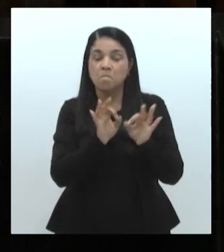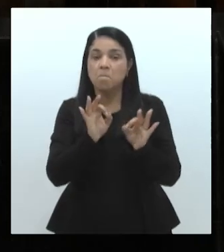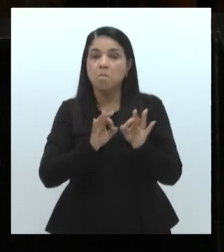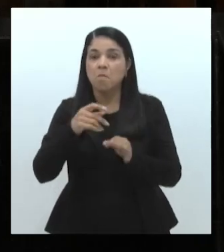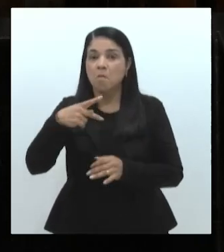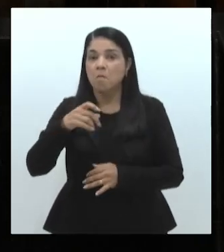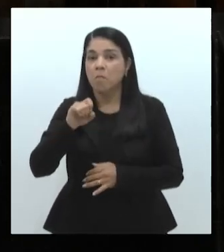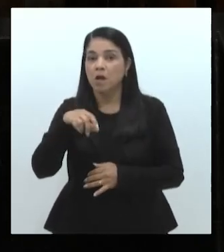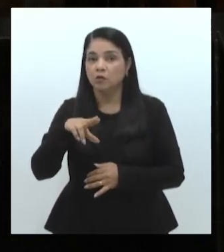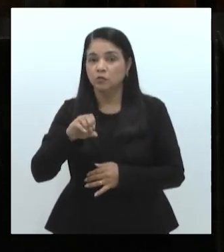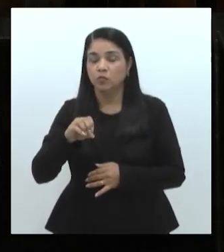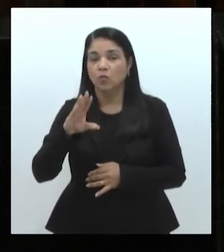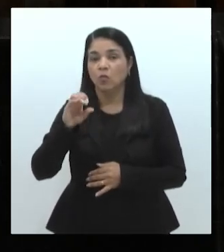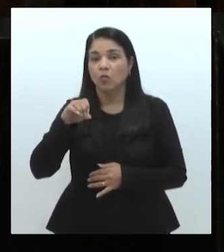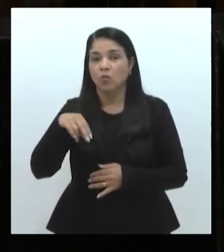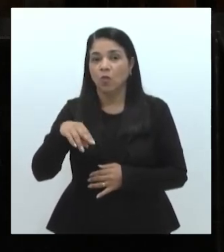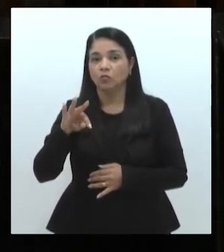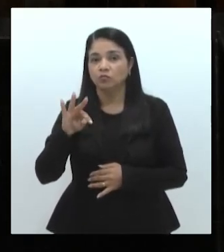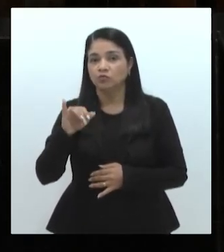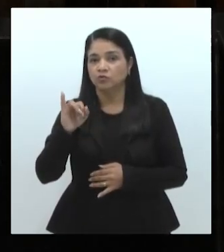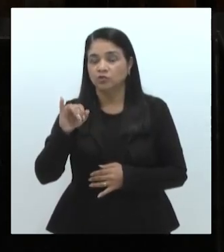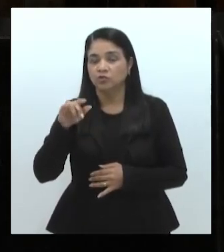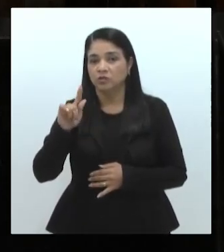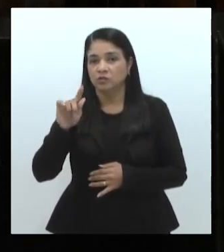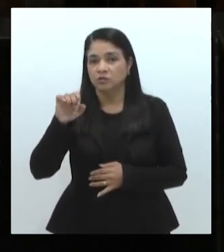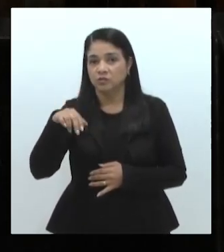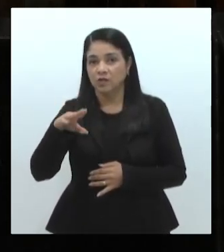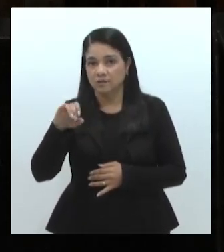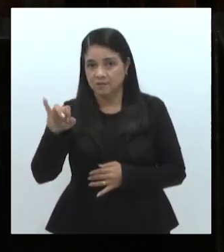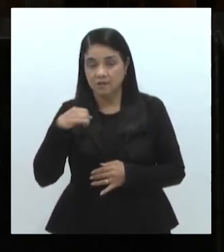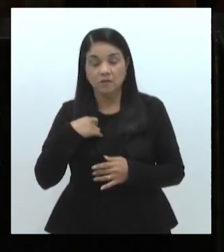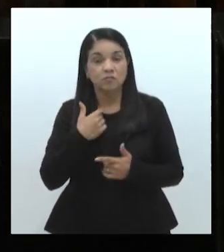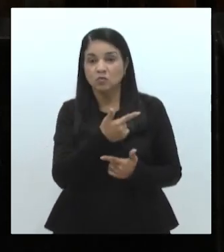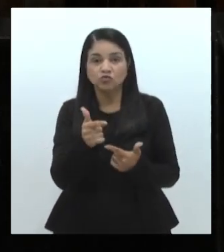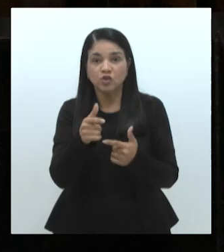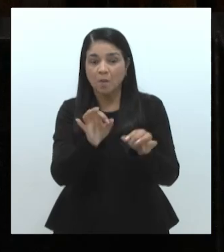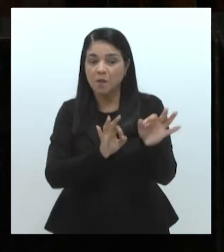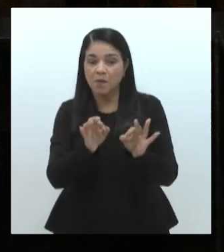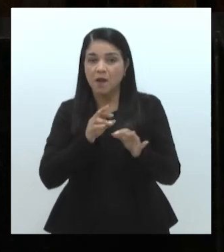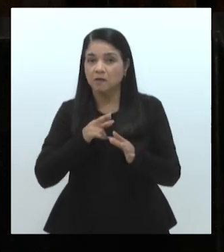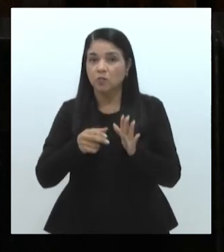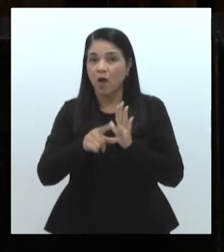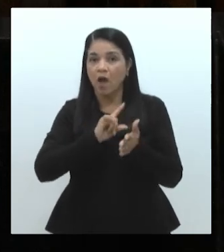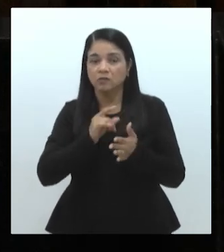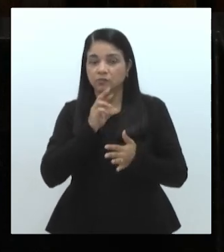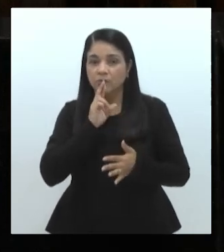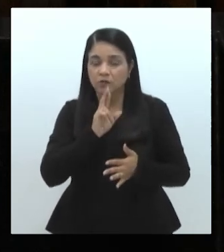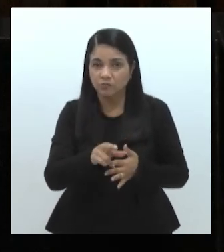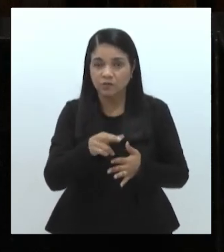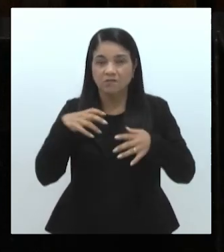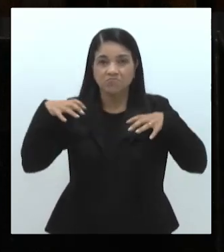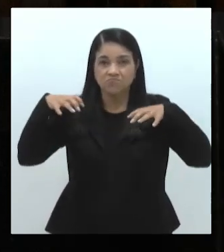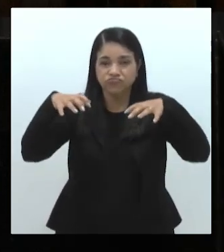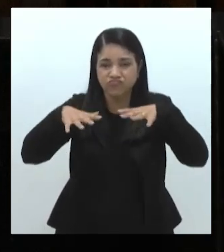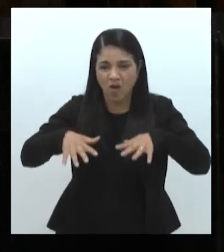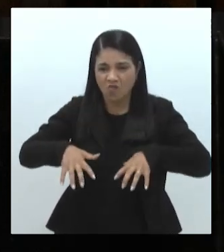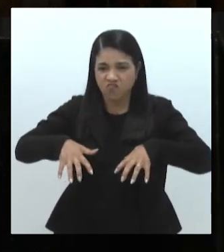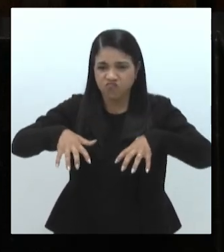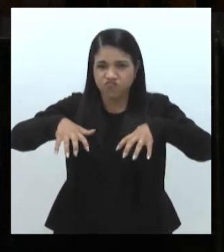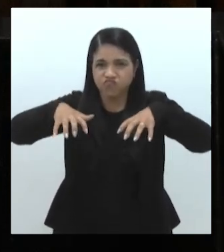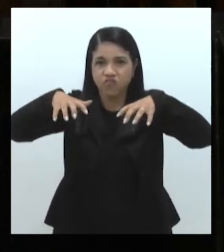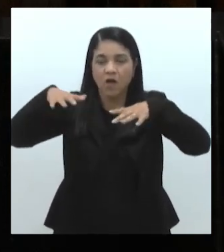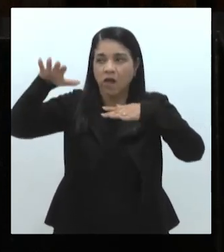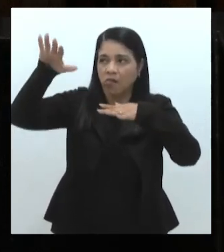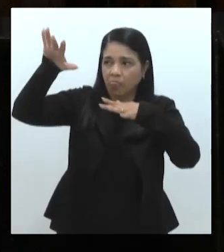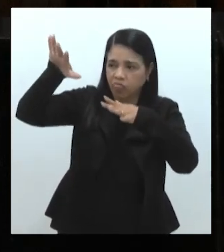do ano passado, ou seja, não tinham se preparado para responder a possíveis tragédias, inundações, enchentes, deslizamento